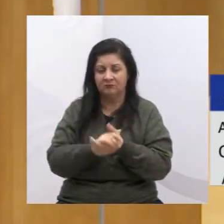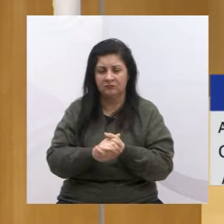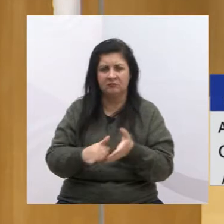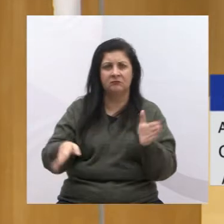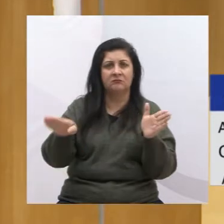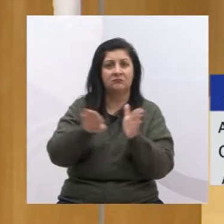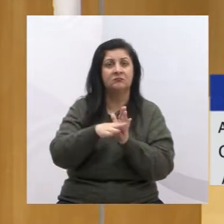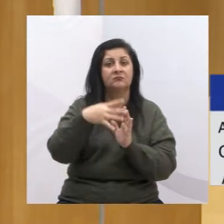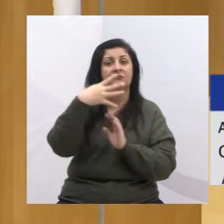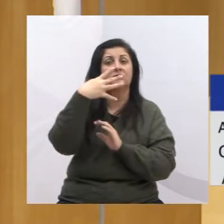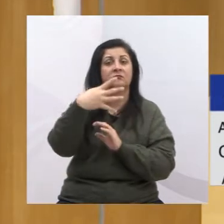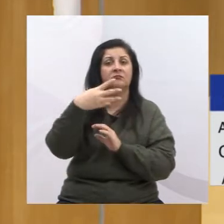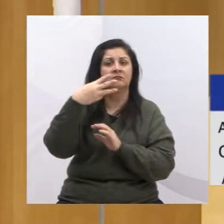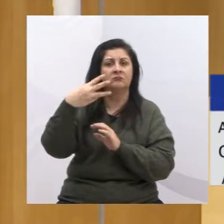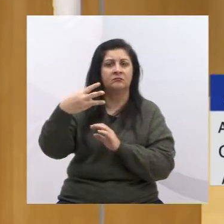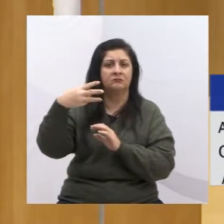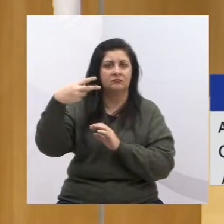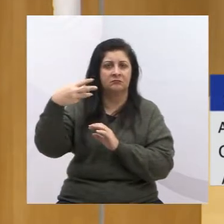R$